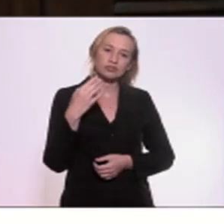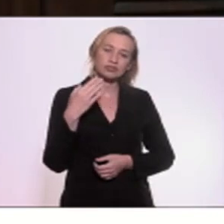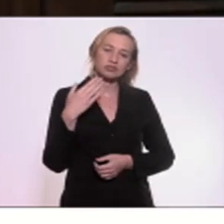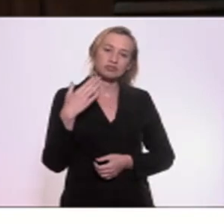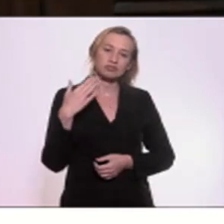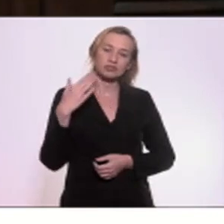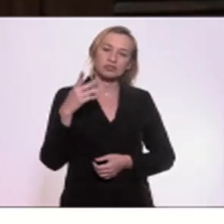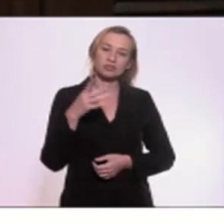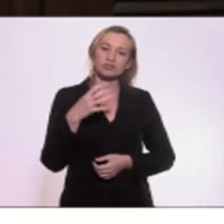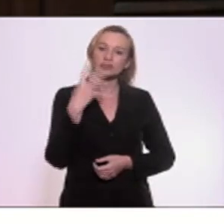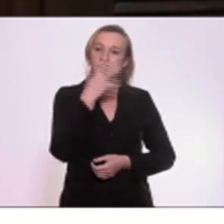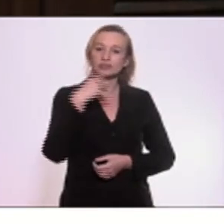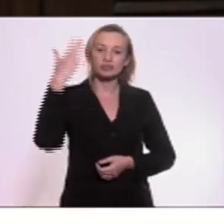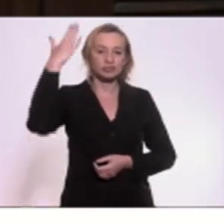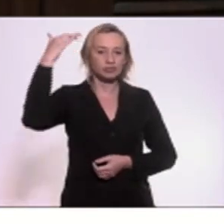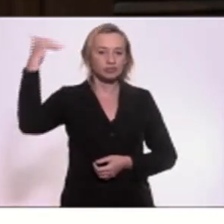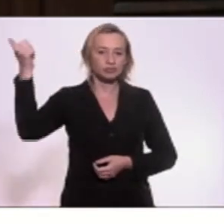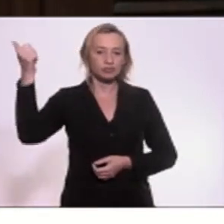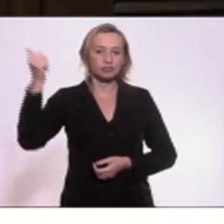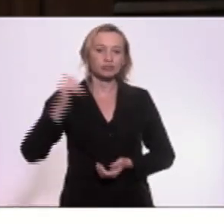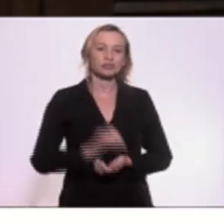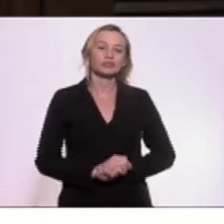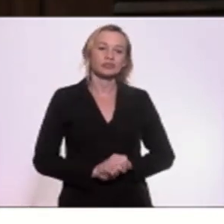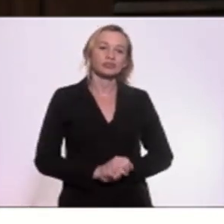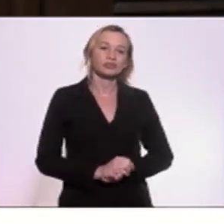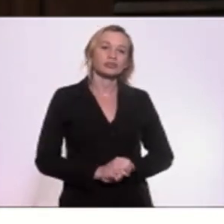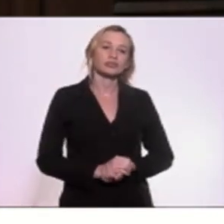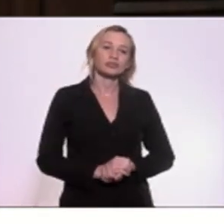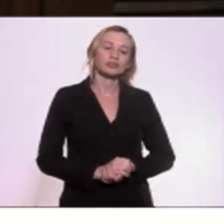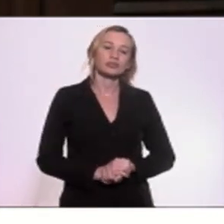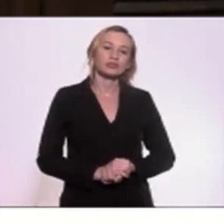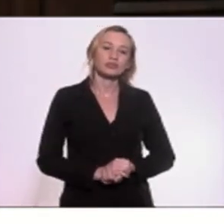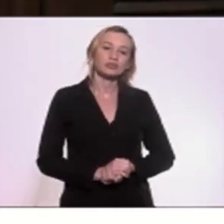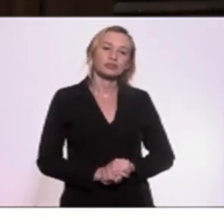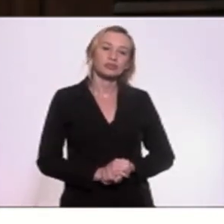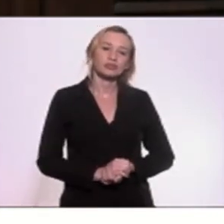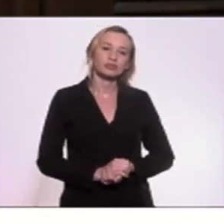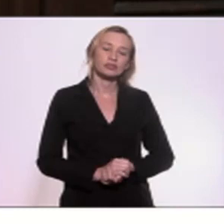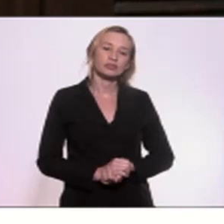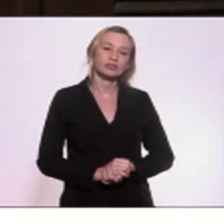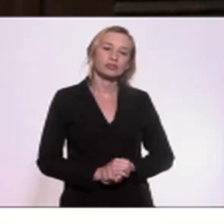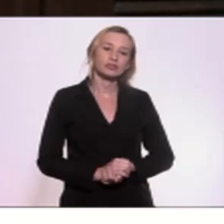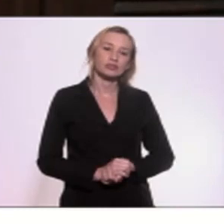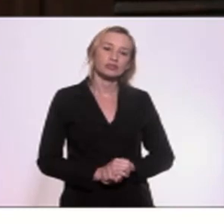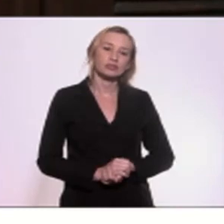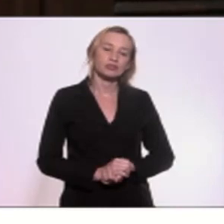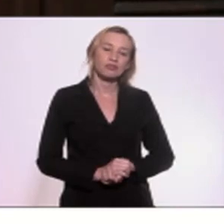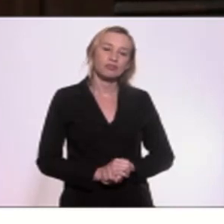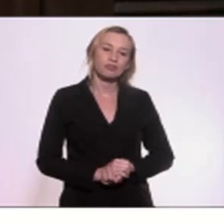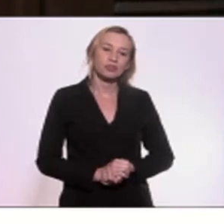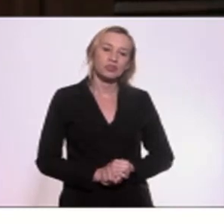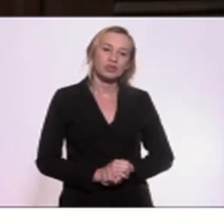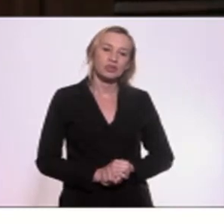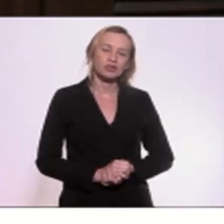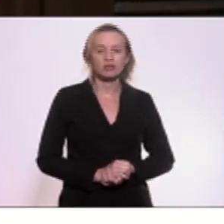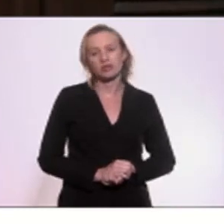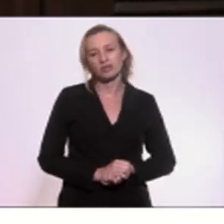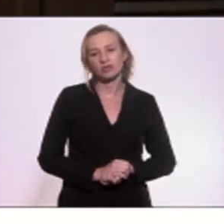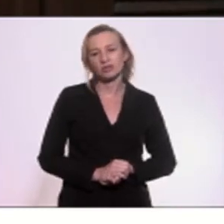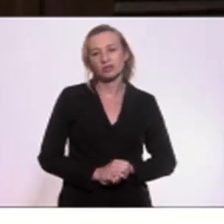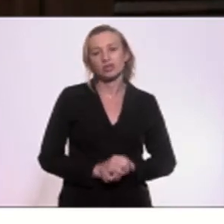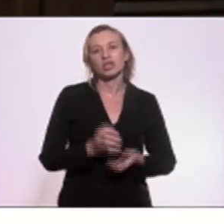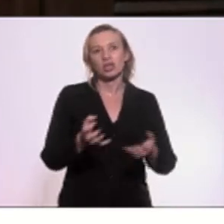à baianidade nagô, é o título da música. E ela diz assim: eu queria que essa fantasia